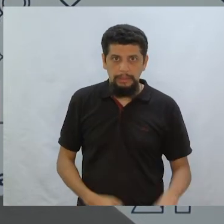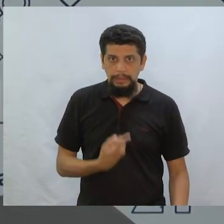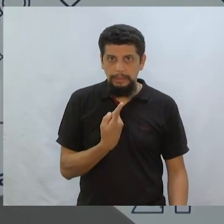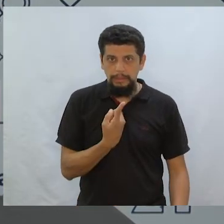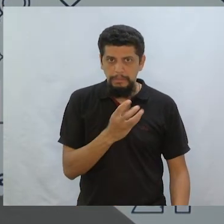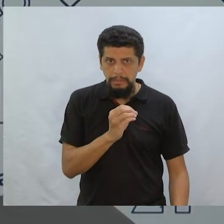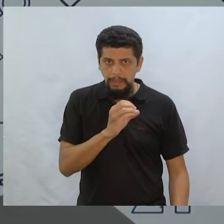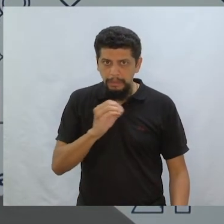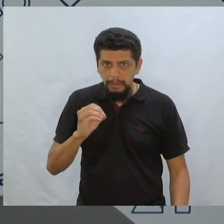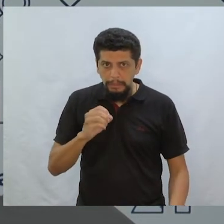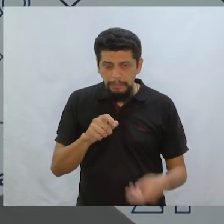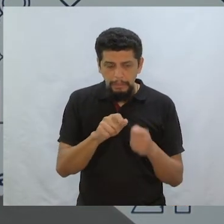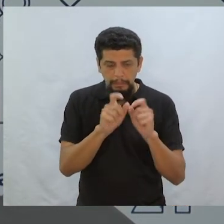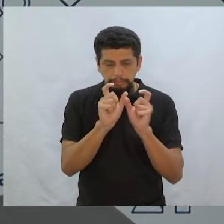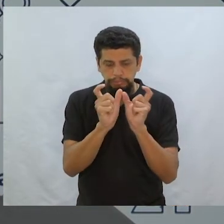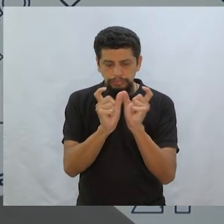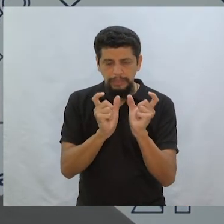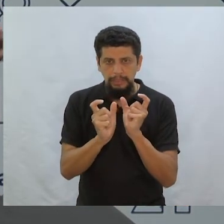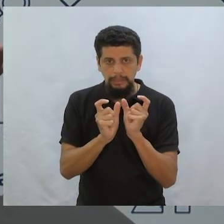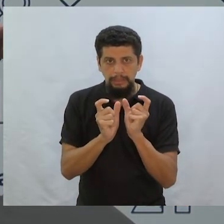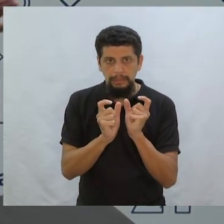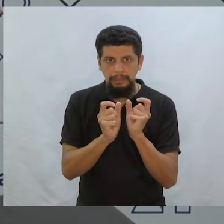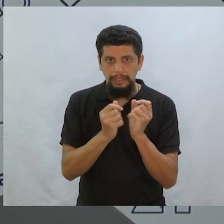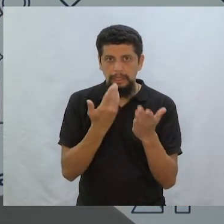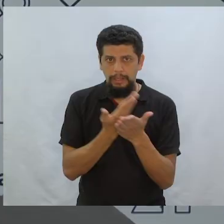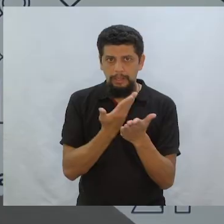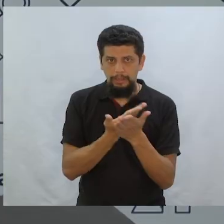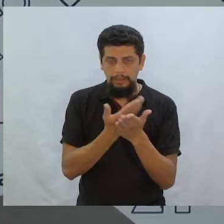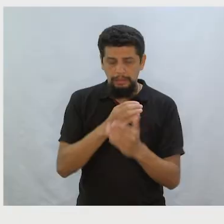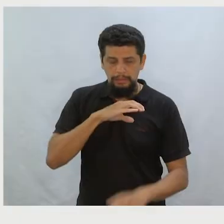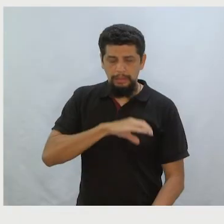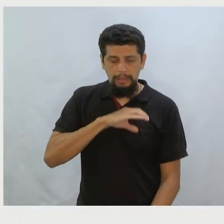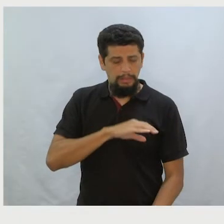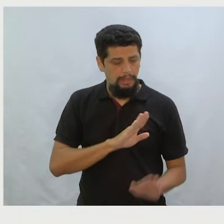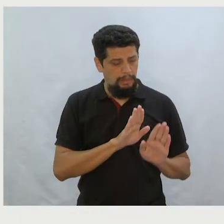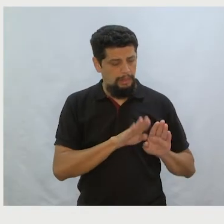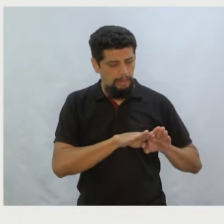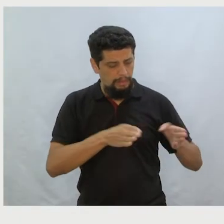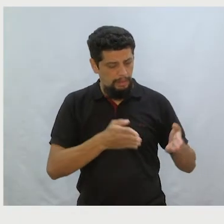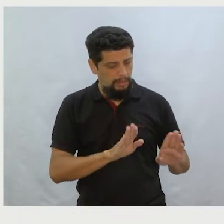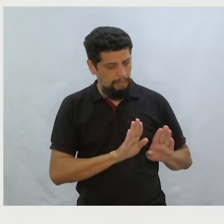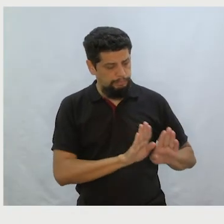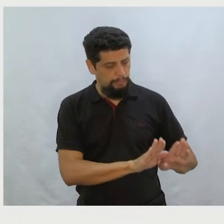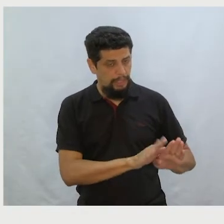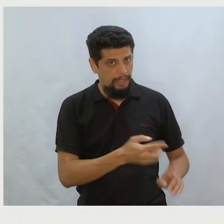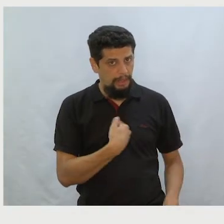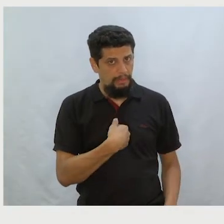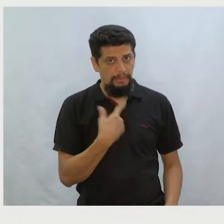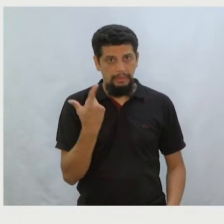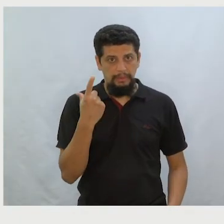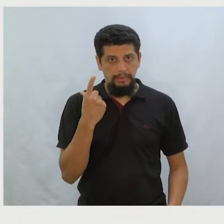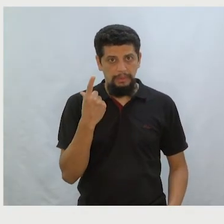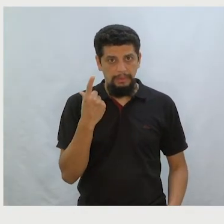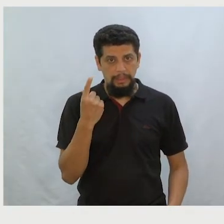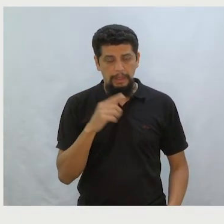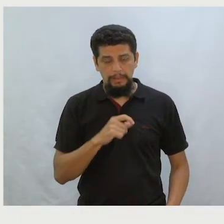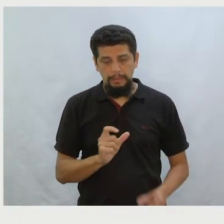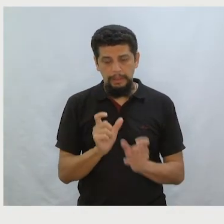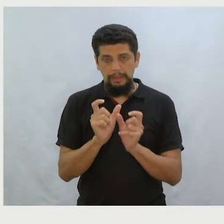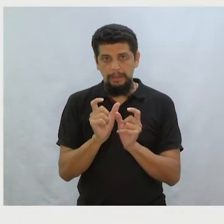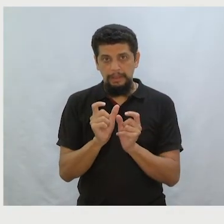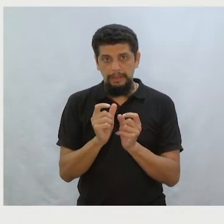mil pedaços no final da aula de português eu deixei a minha lição na mesa da professora e fui para a minha aula